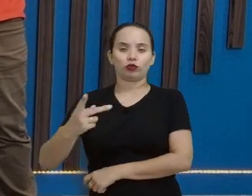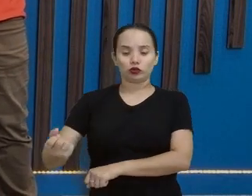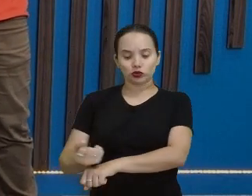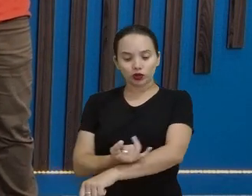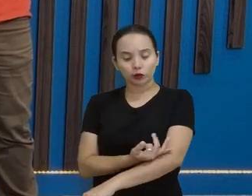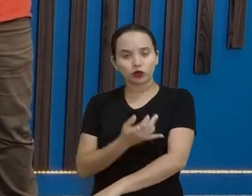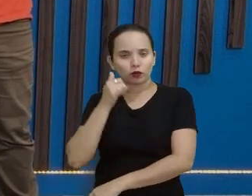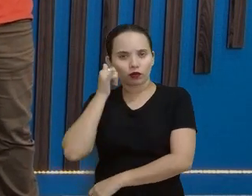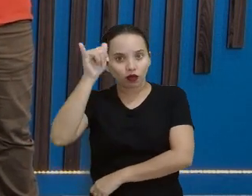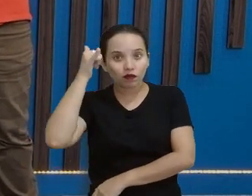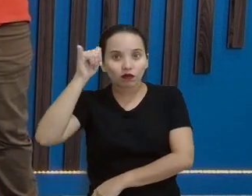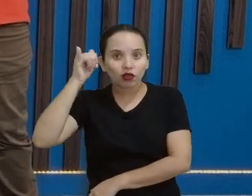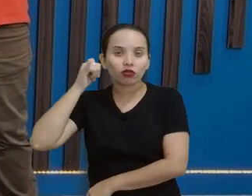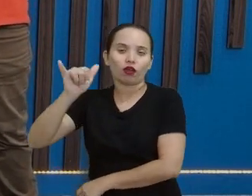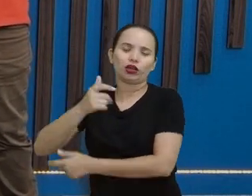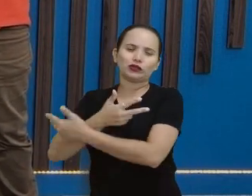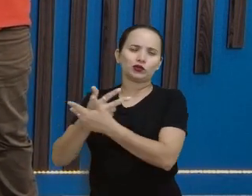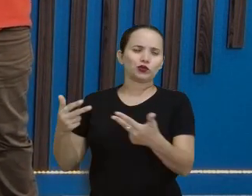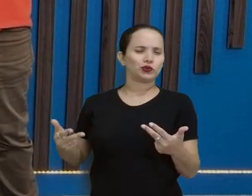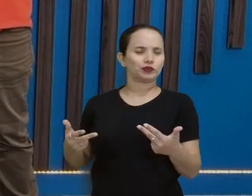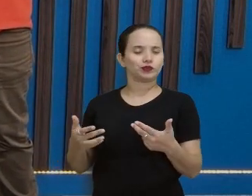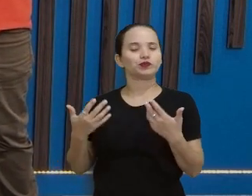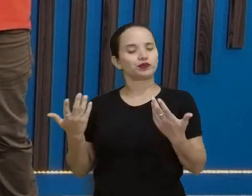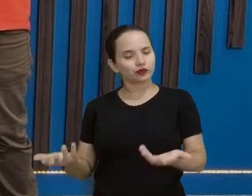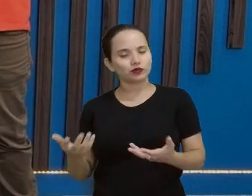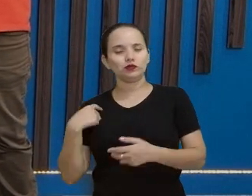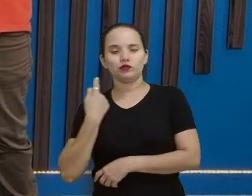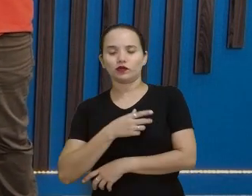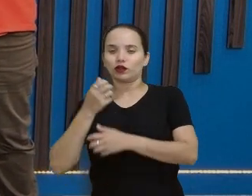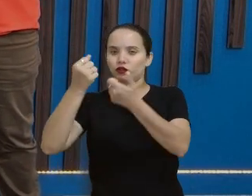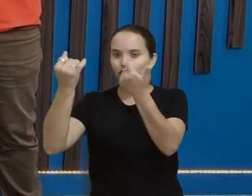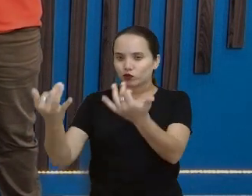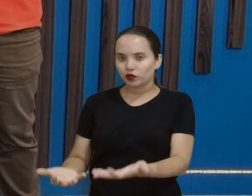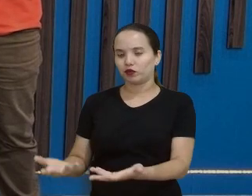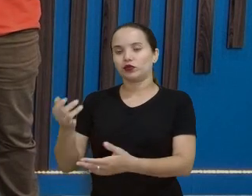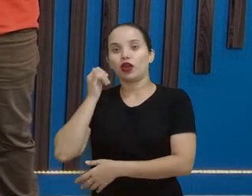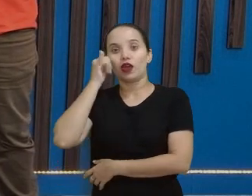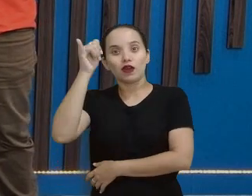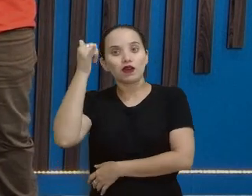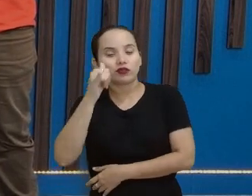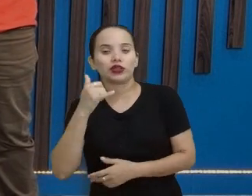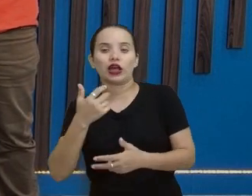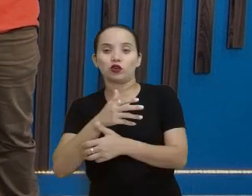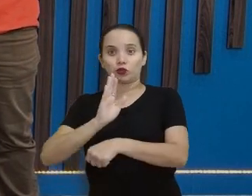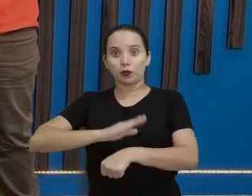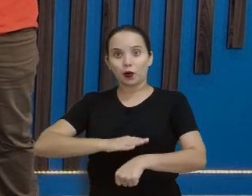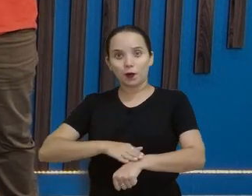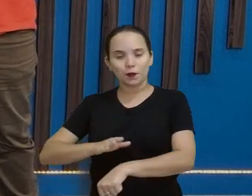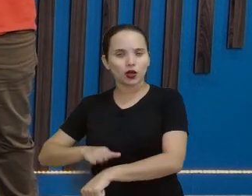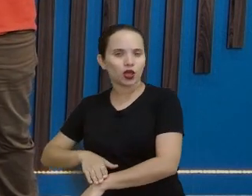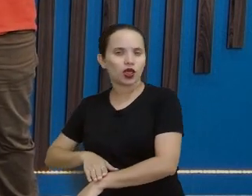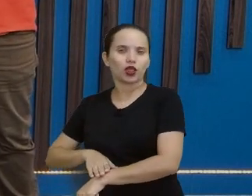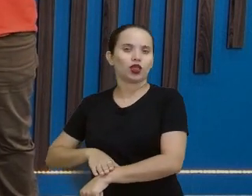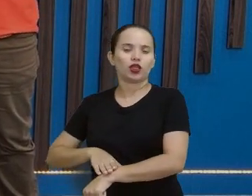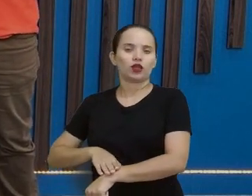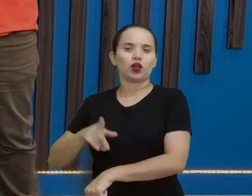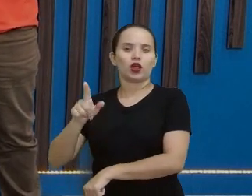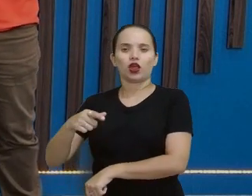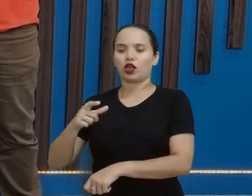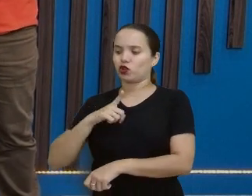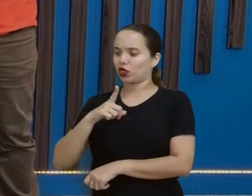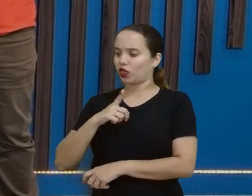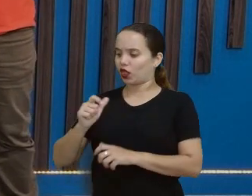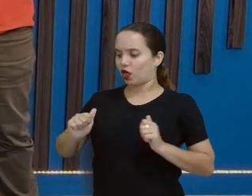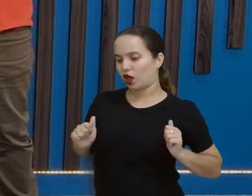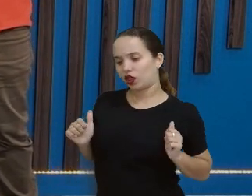essas situações. Então, como a gente já falou aqui, essa coisa de evitar os gatilhos, né? Esses momentos que fazem a gente reagir